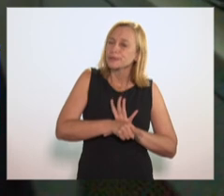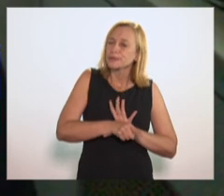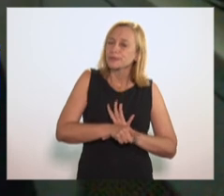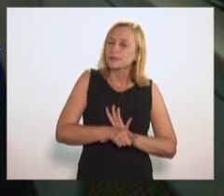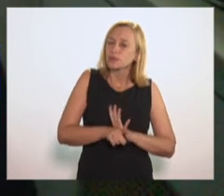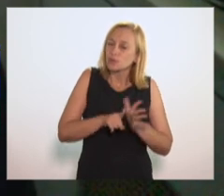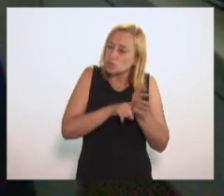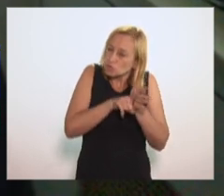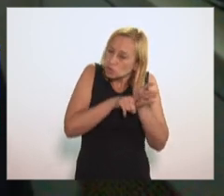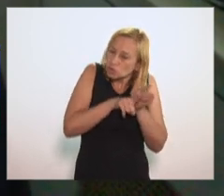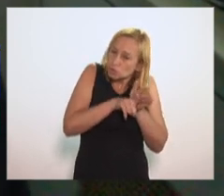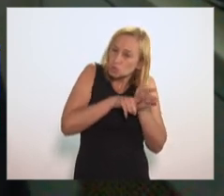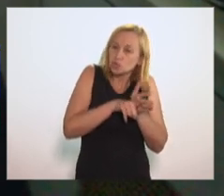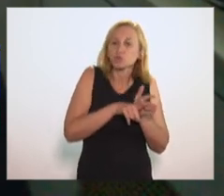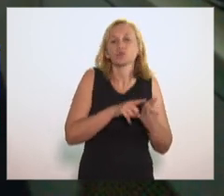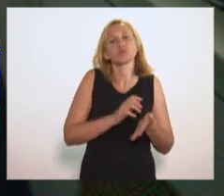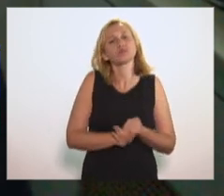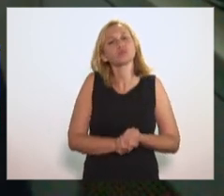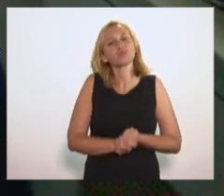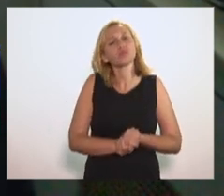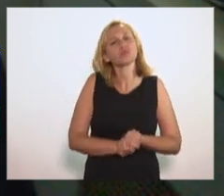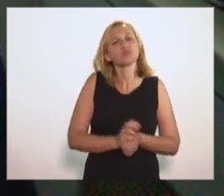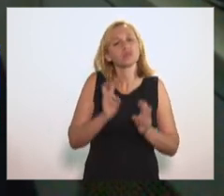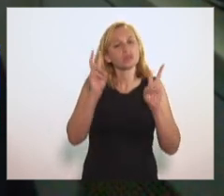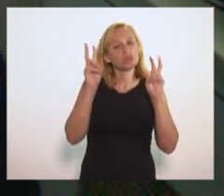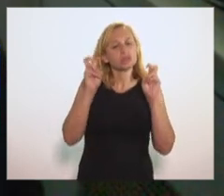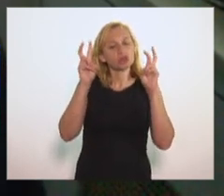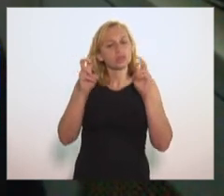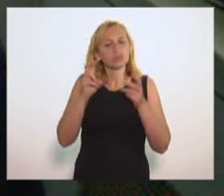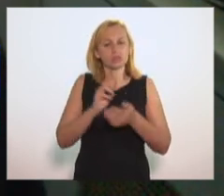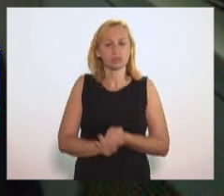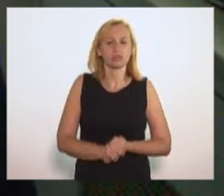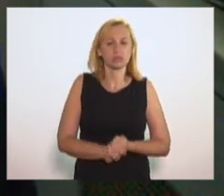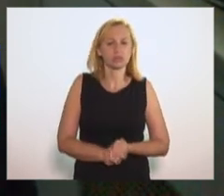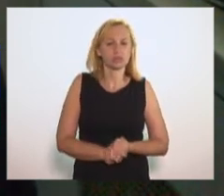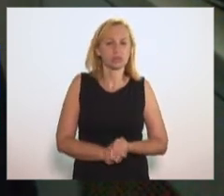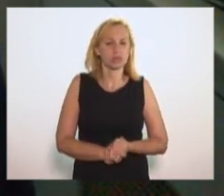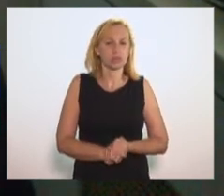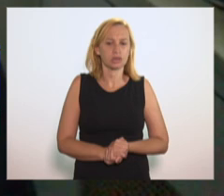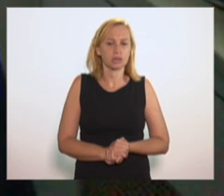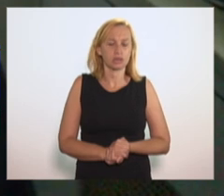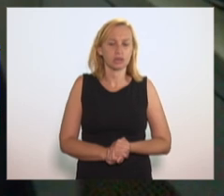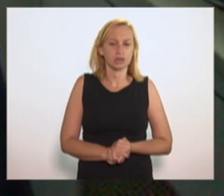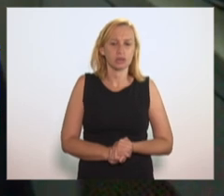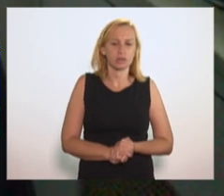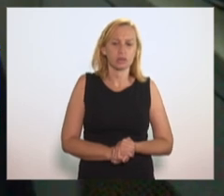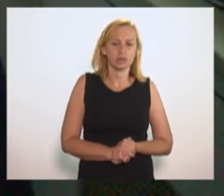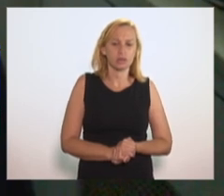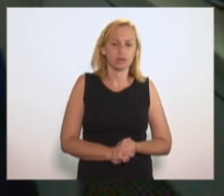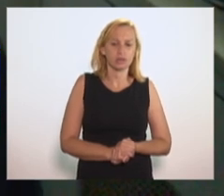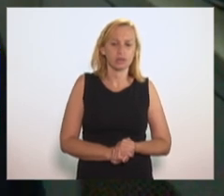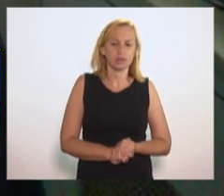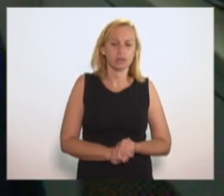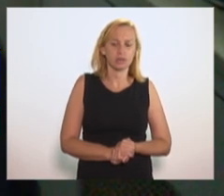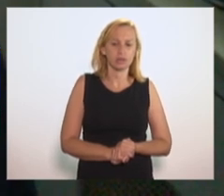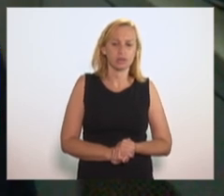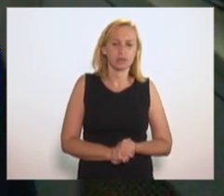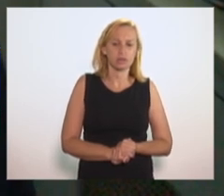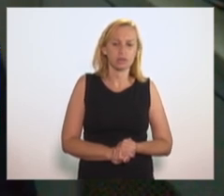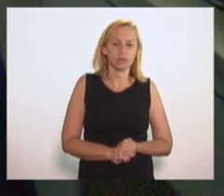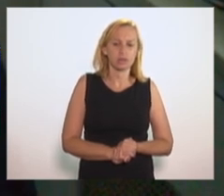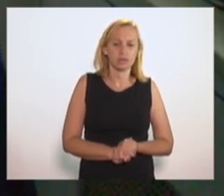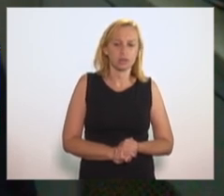investigações sobre os repasses com